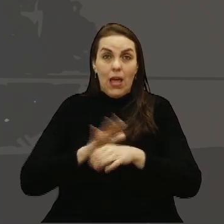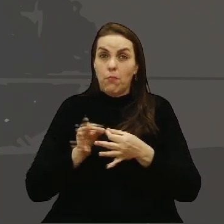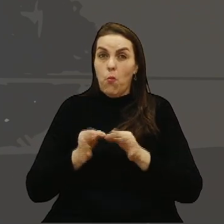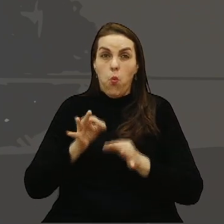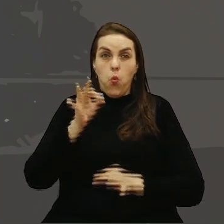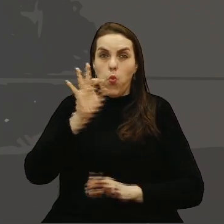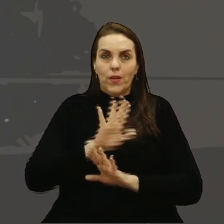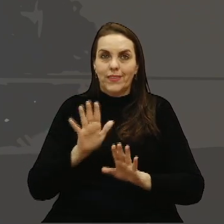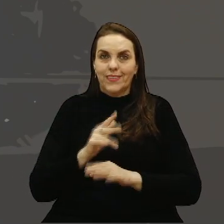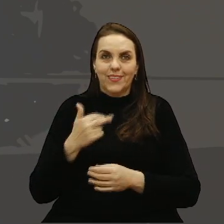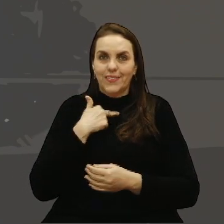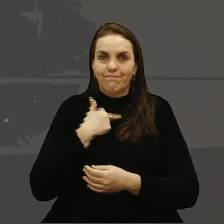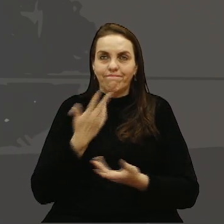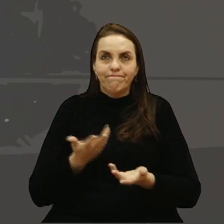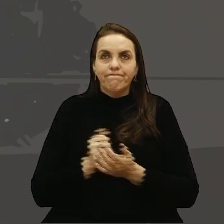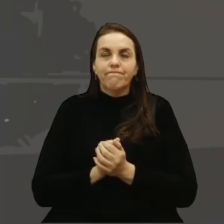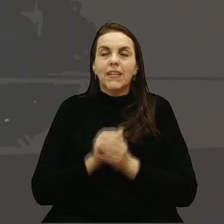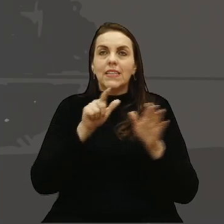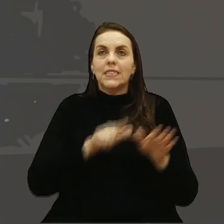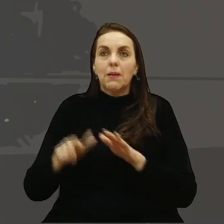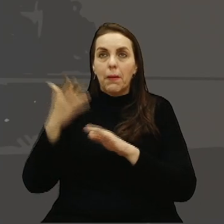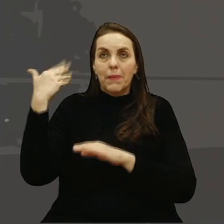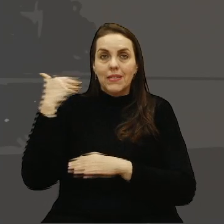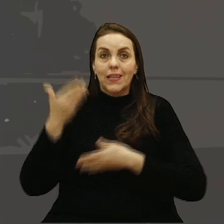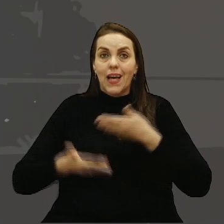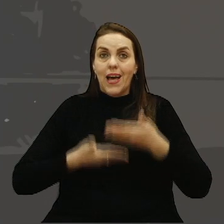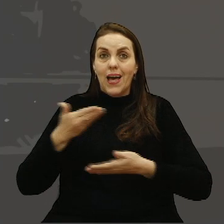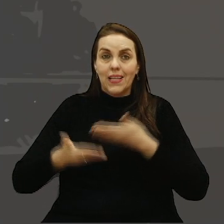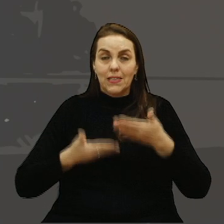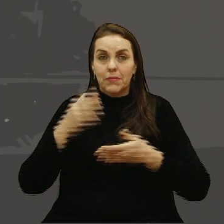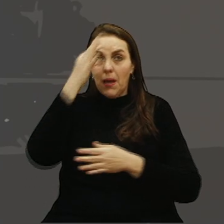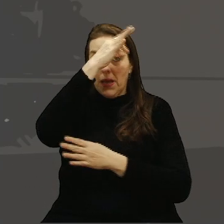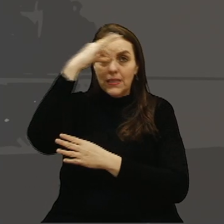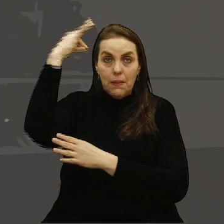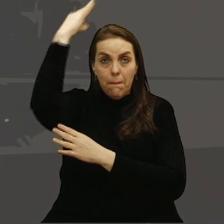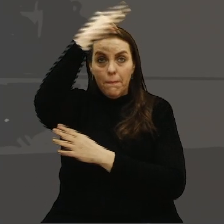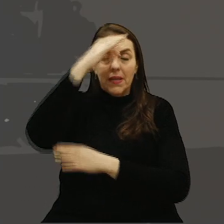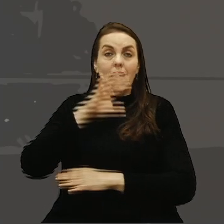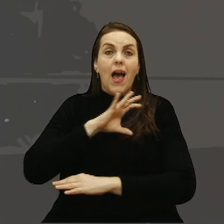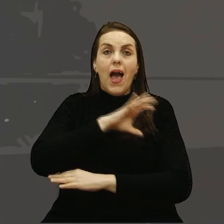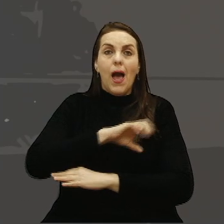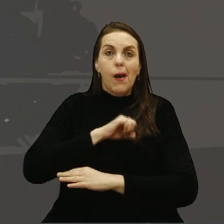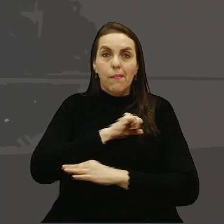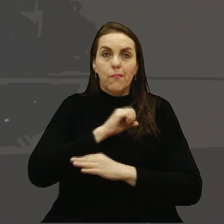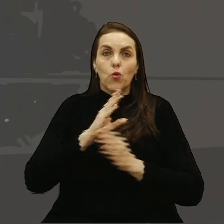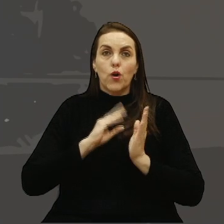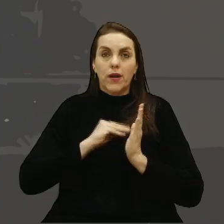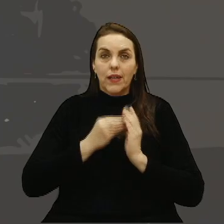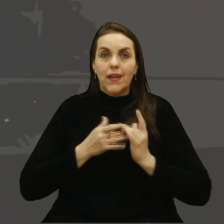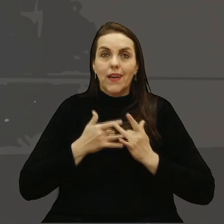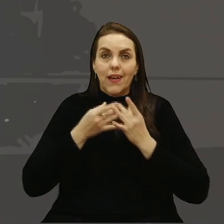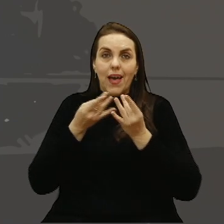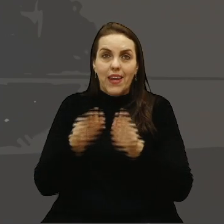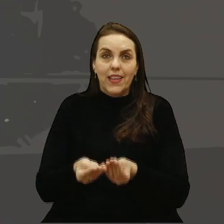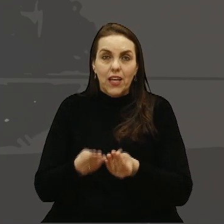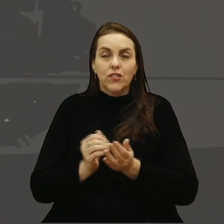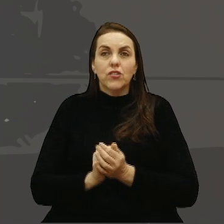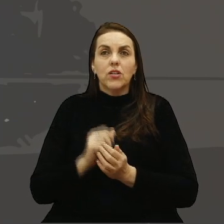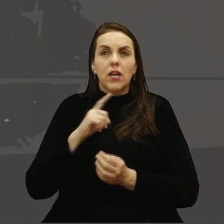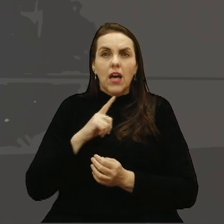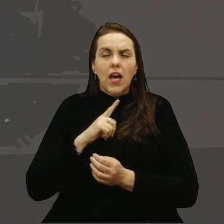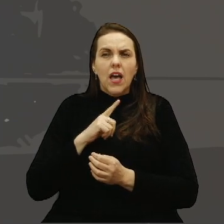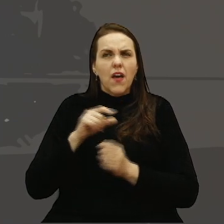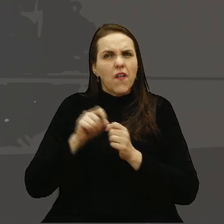mais, essa semana passada nós fomos atender a Sociedade Espírita Amor e Caridade, ali próximo daquele viaduto que foi revitalizado nas imediações